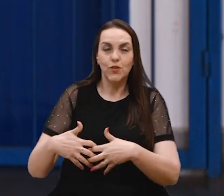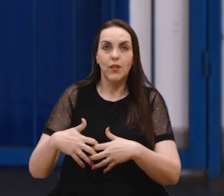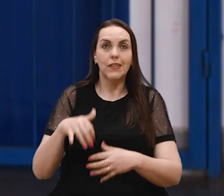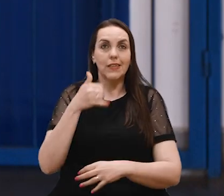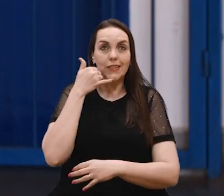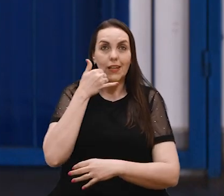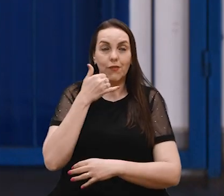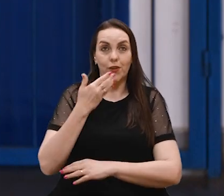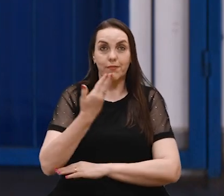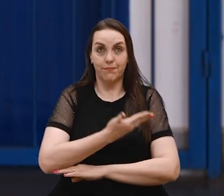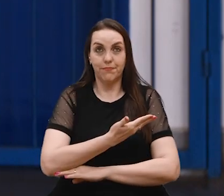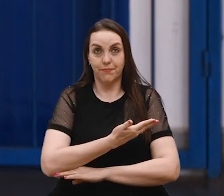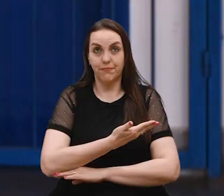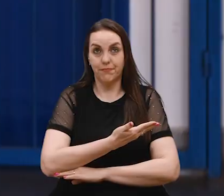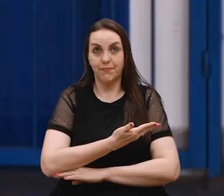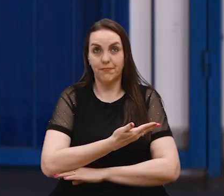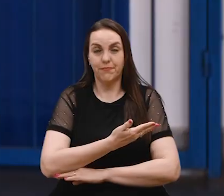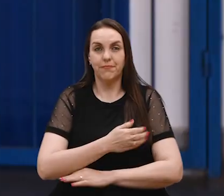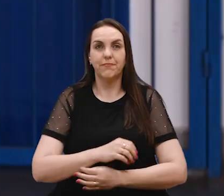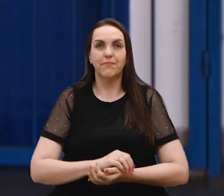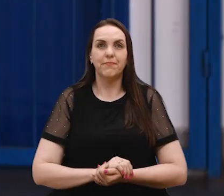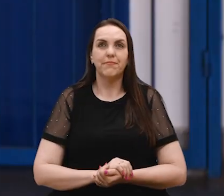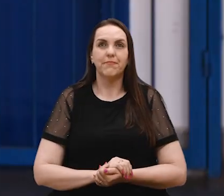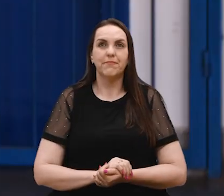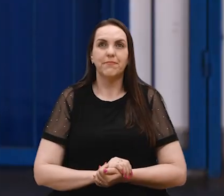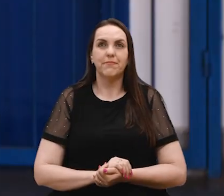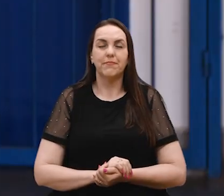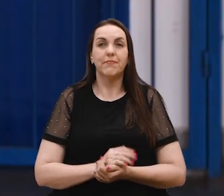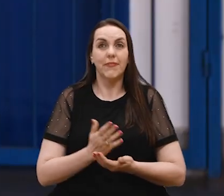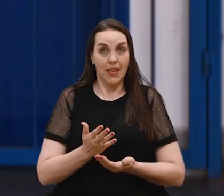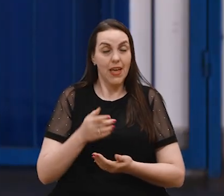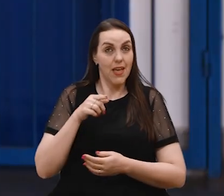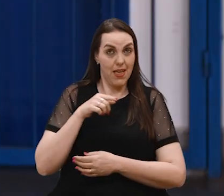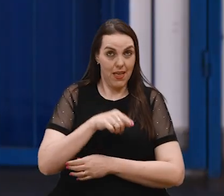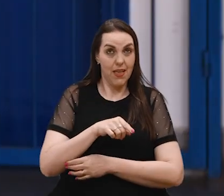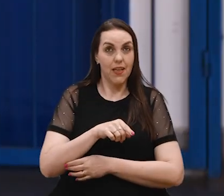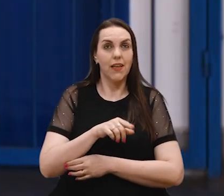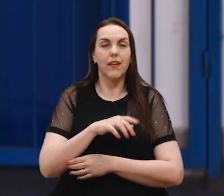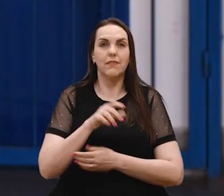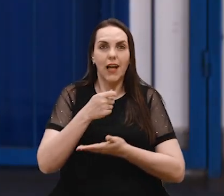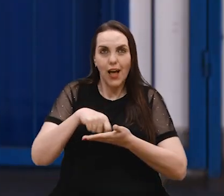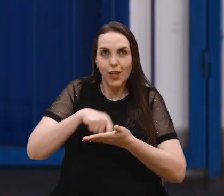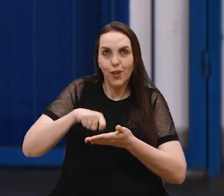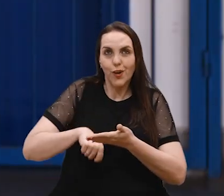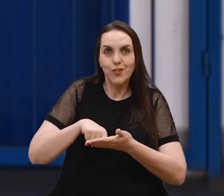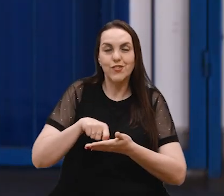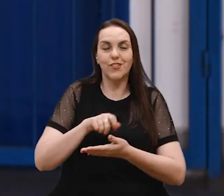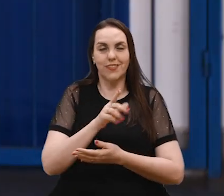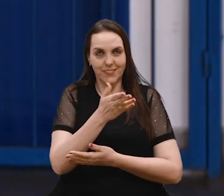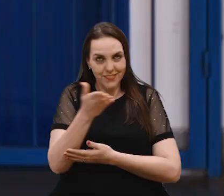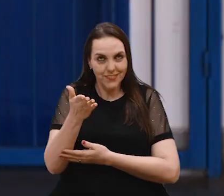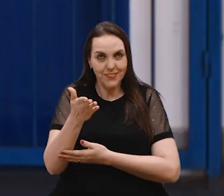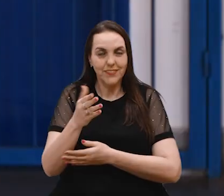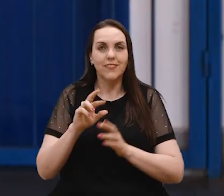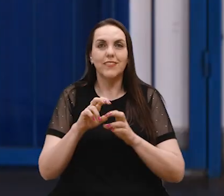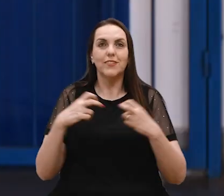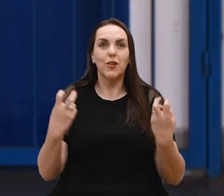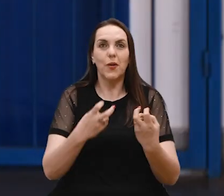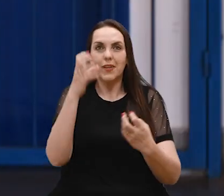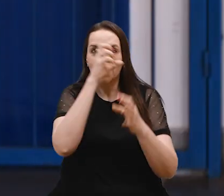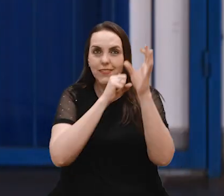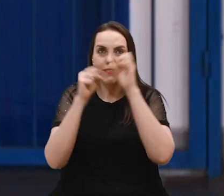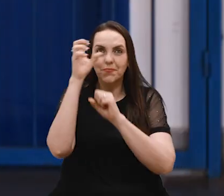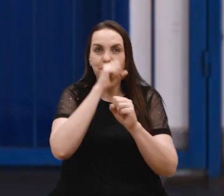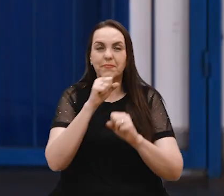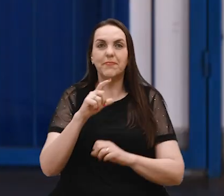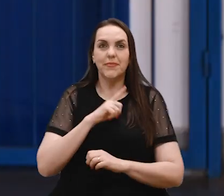o 54 3027 3360. Esse é o Anote Aí. Aqui no nosso Roda de Saberes a gente tem